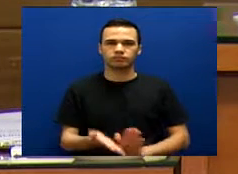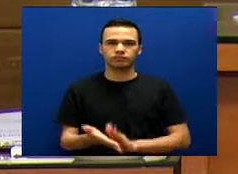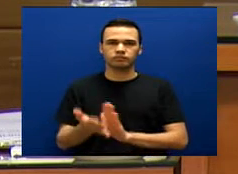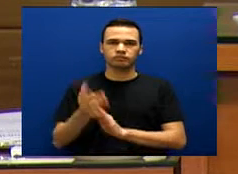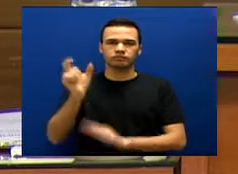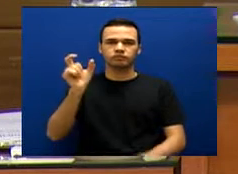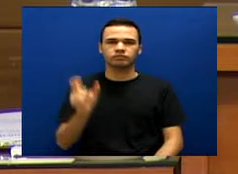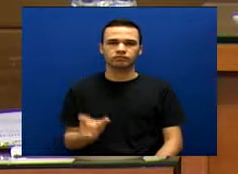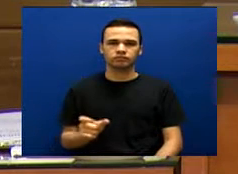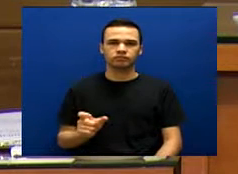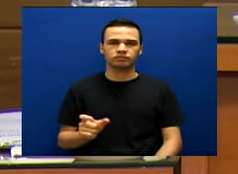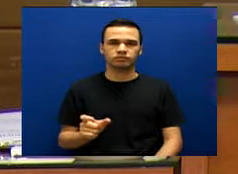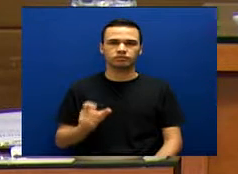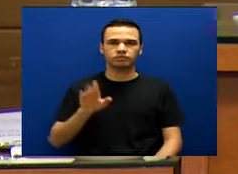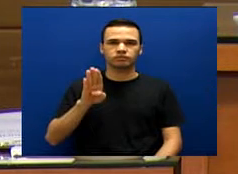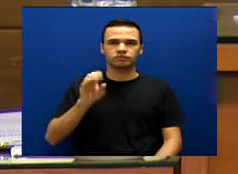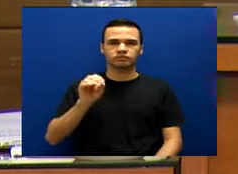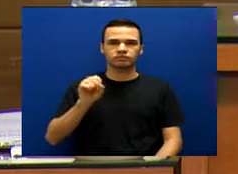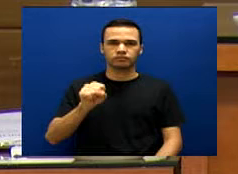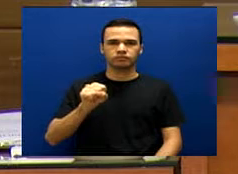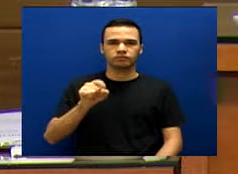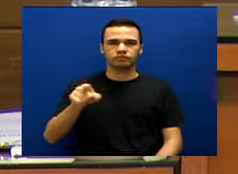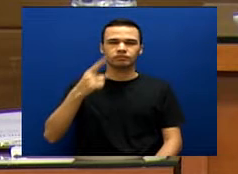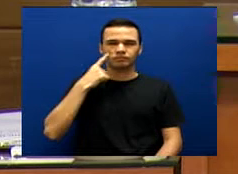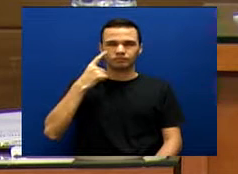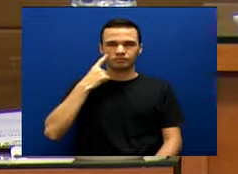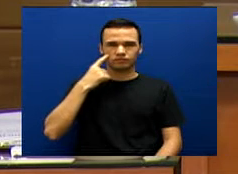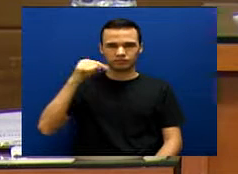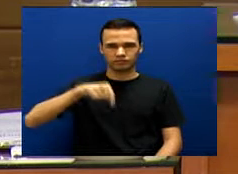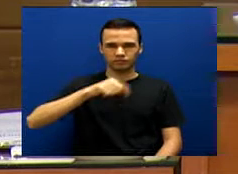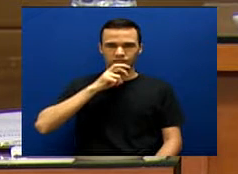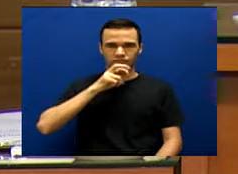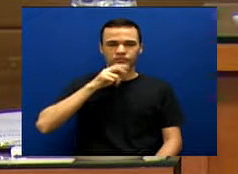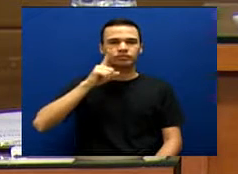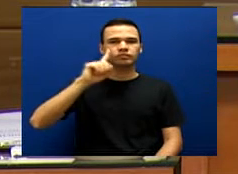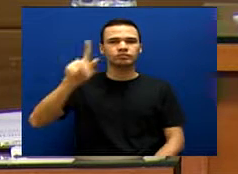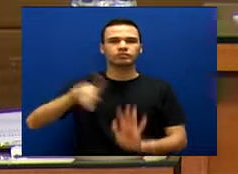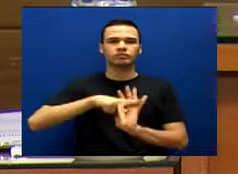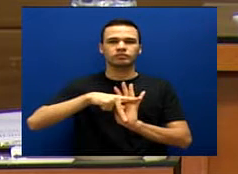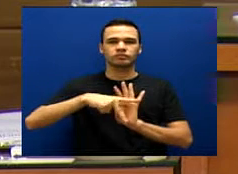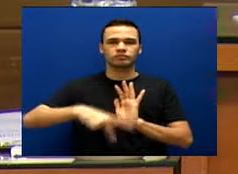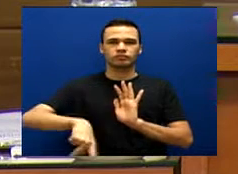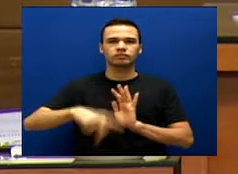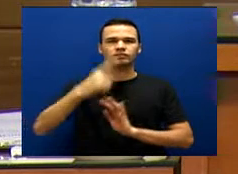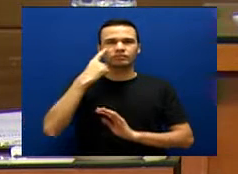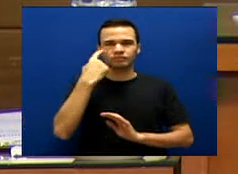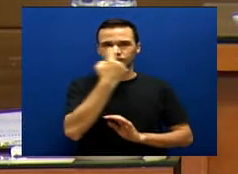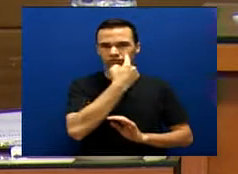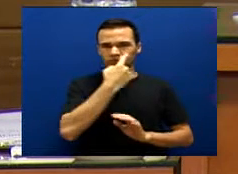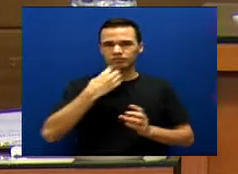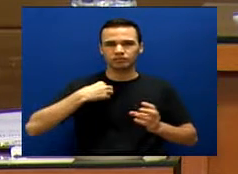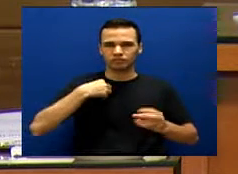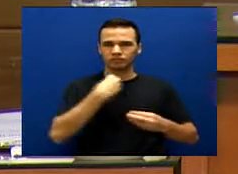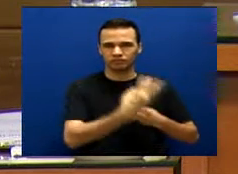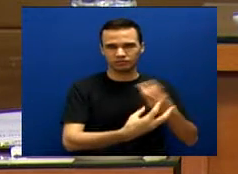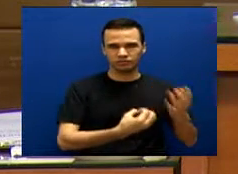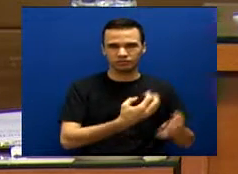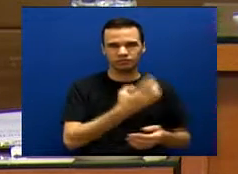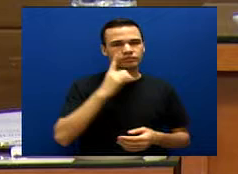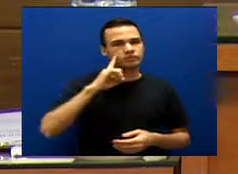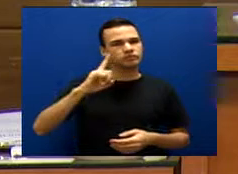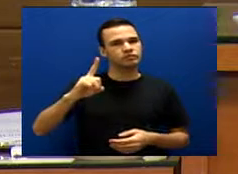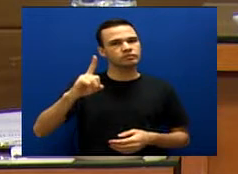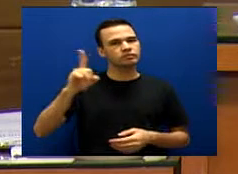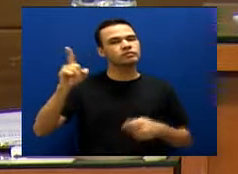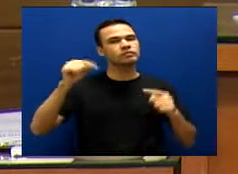congratulações ao BOS, Banco de Óleo de Sorocaba, pelo Dia Nacional da Doação de Órgãos, comemorado no dia 20,